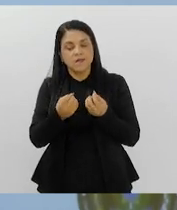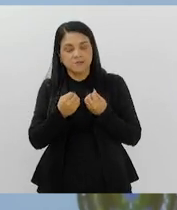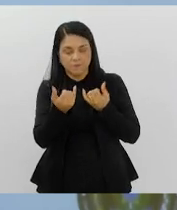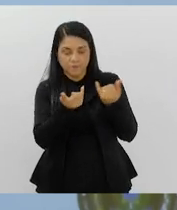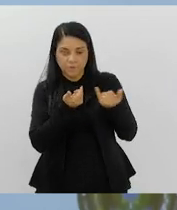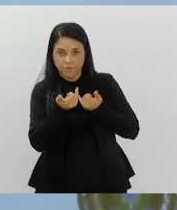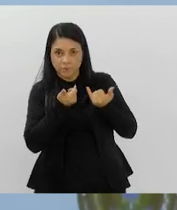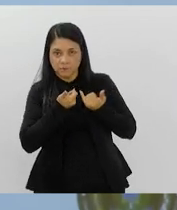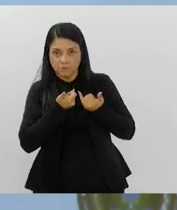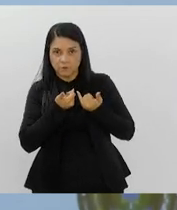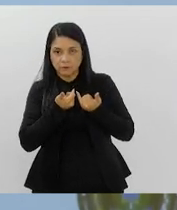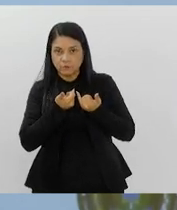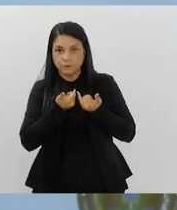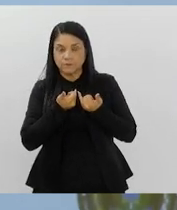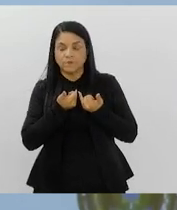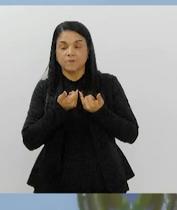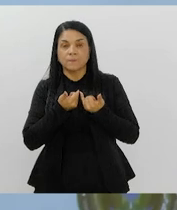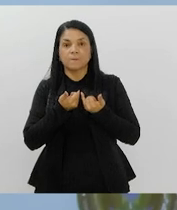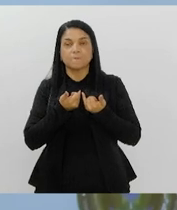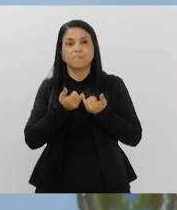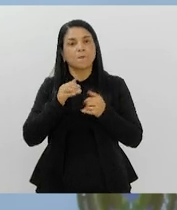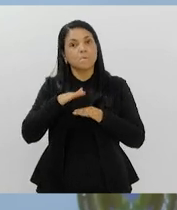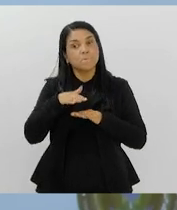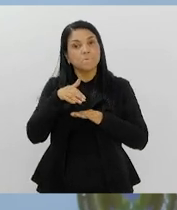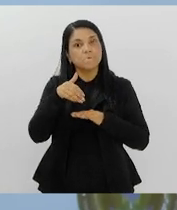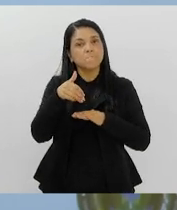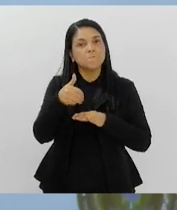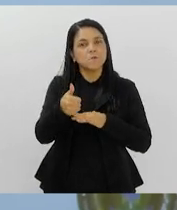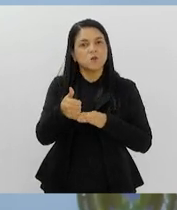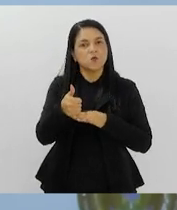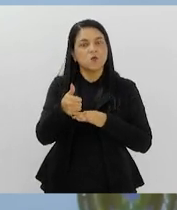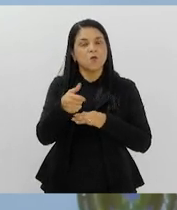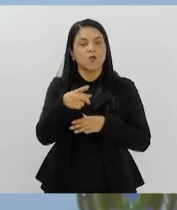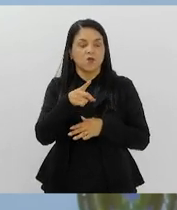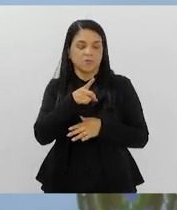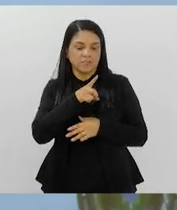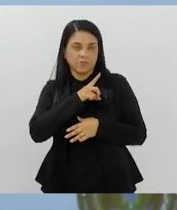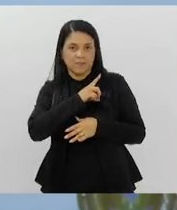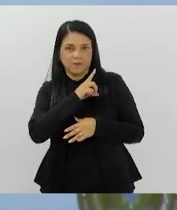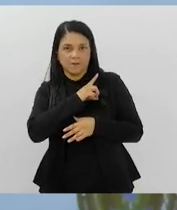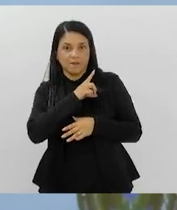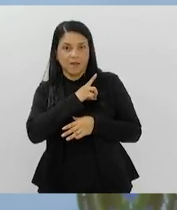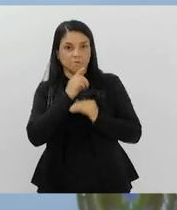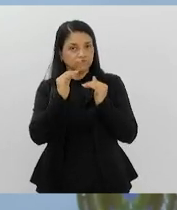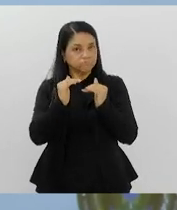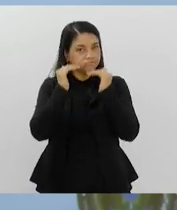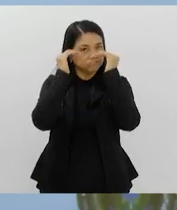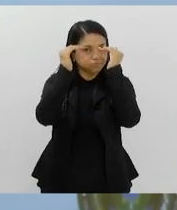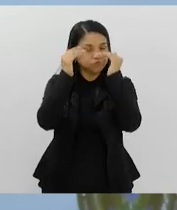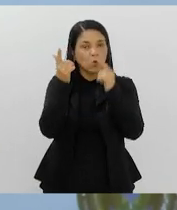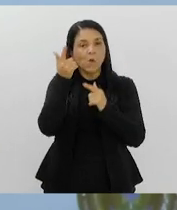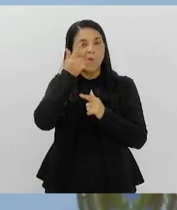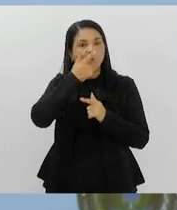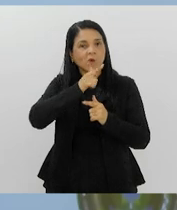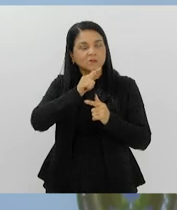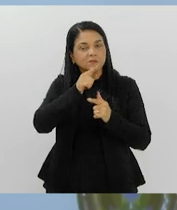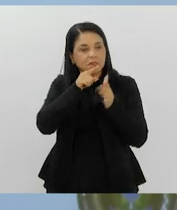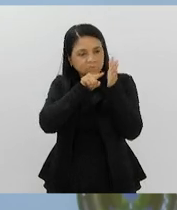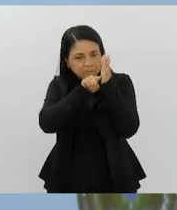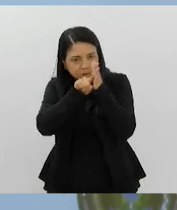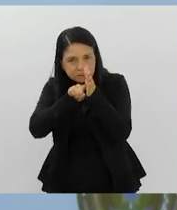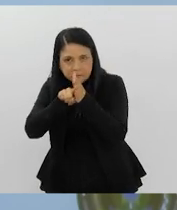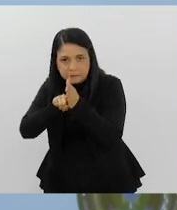informações, fica muito melhor para que os delegados, para as autoridades, que elas consigam tomar as